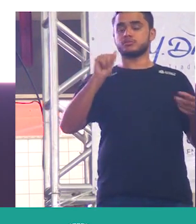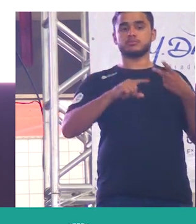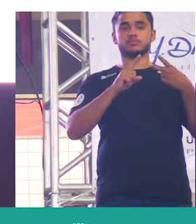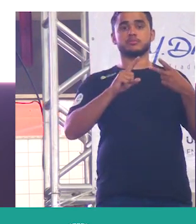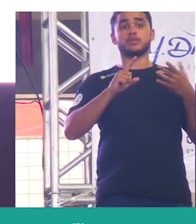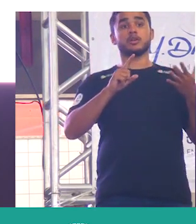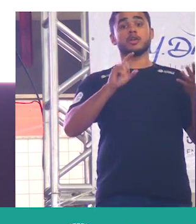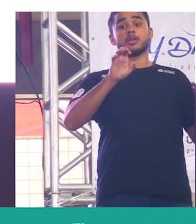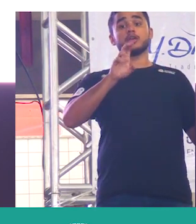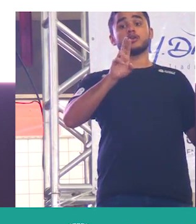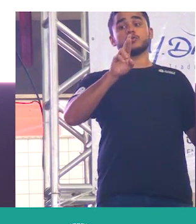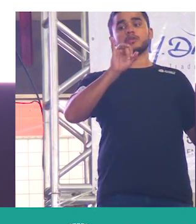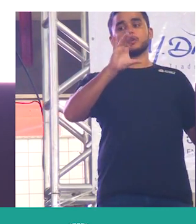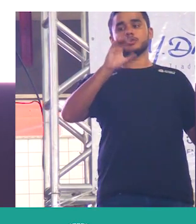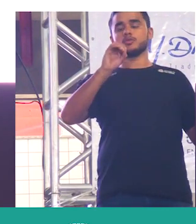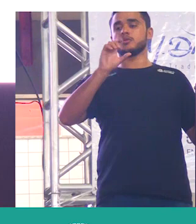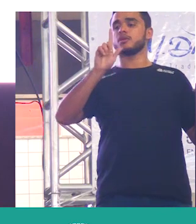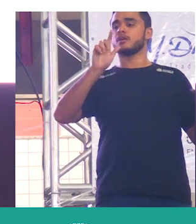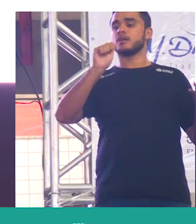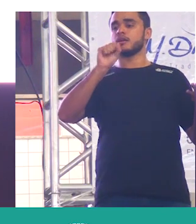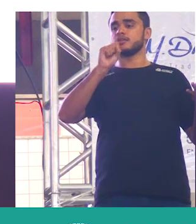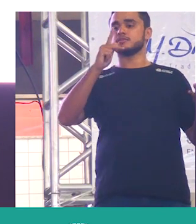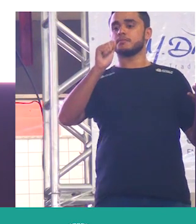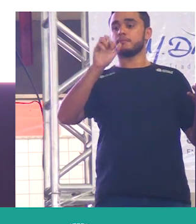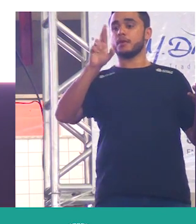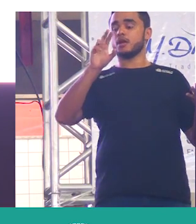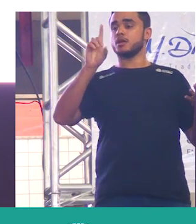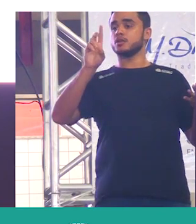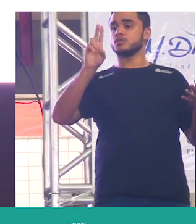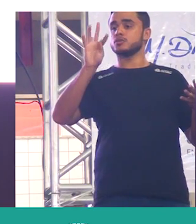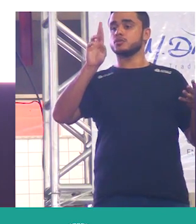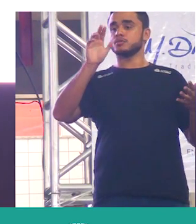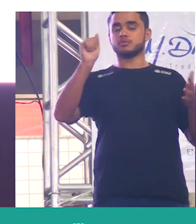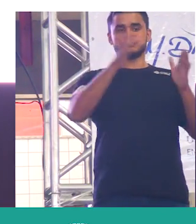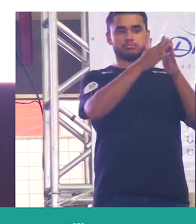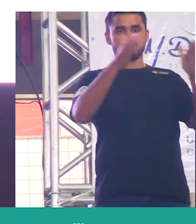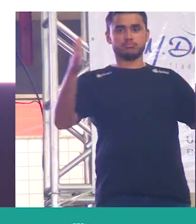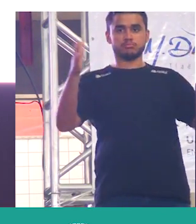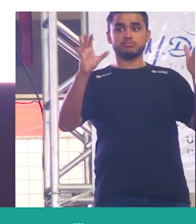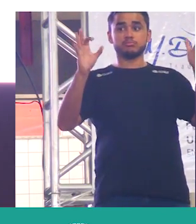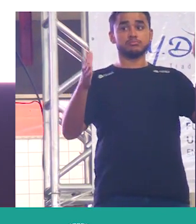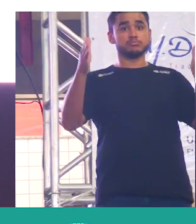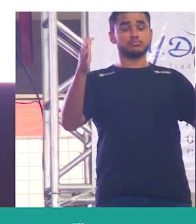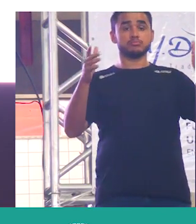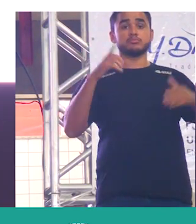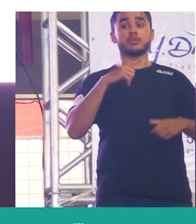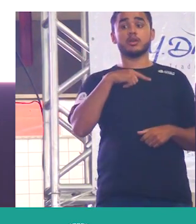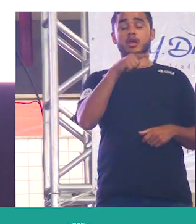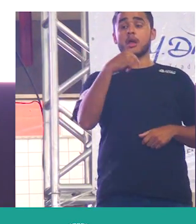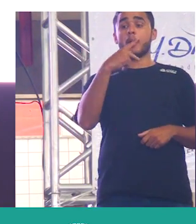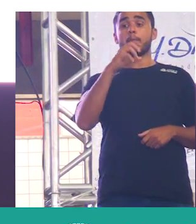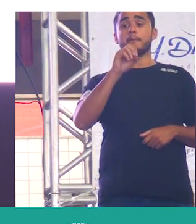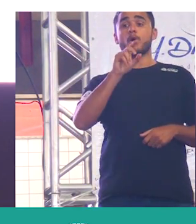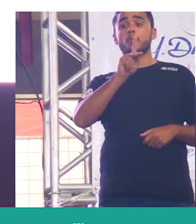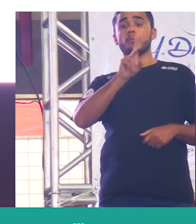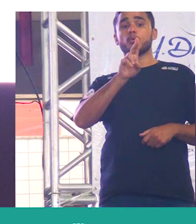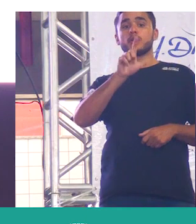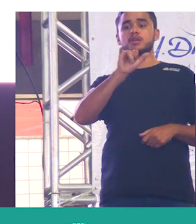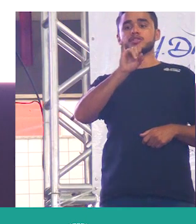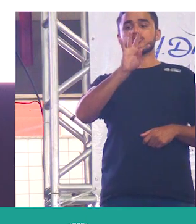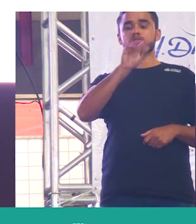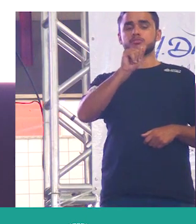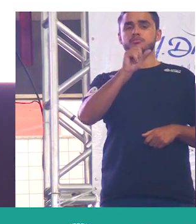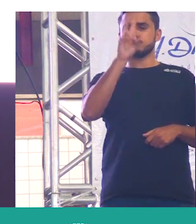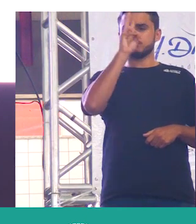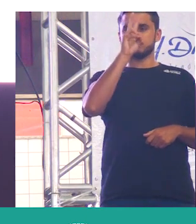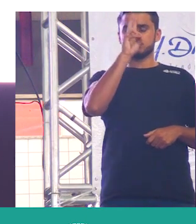Gaspar Dutra, é o primeiro presidente desse intervalo que chamamos de República Populista. Ele ficou